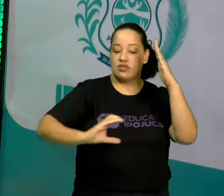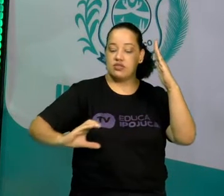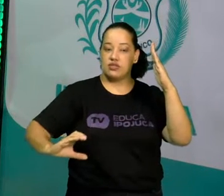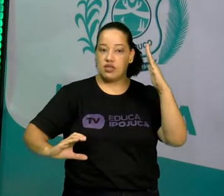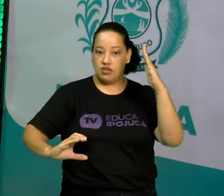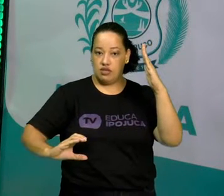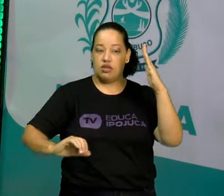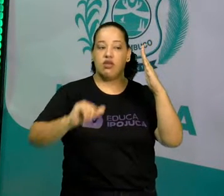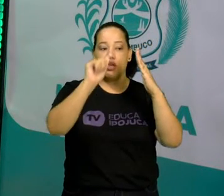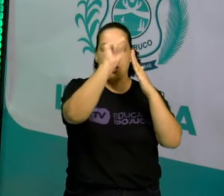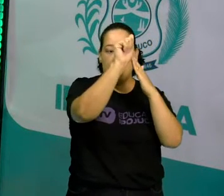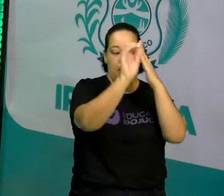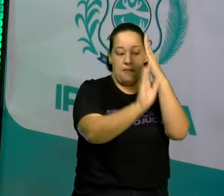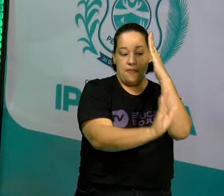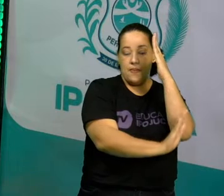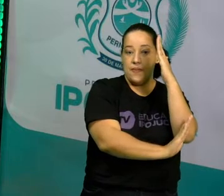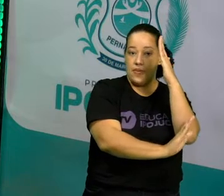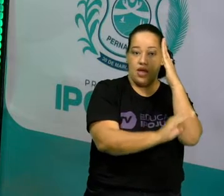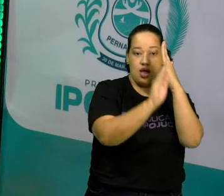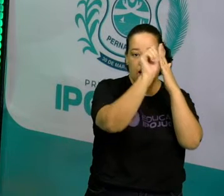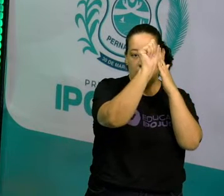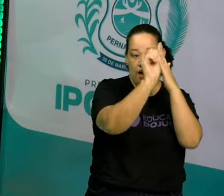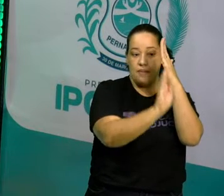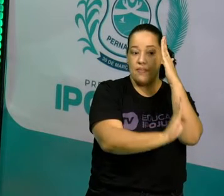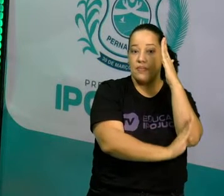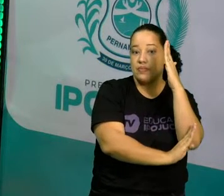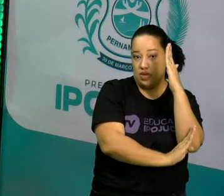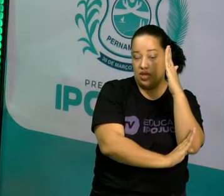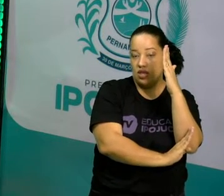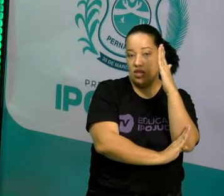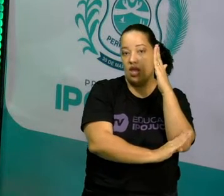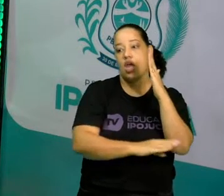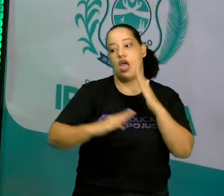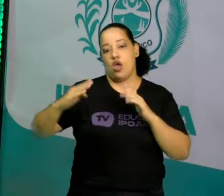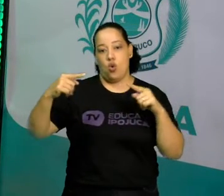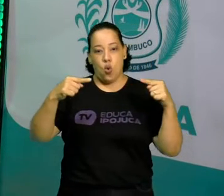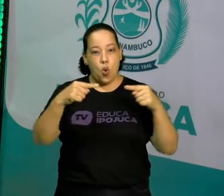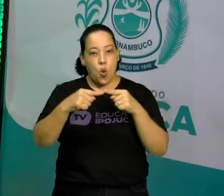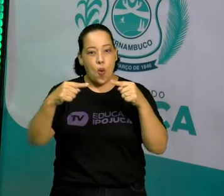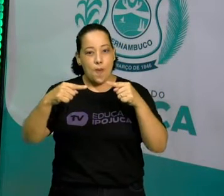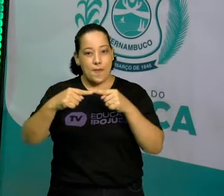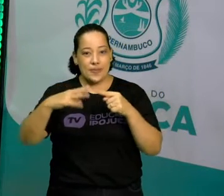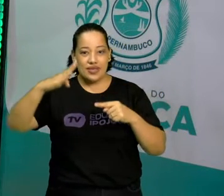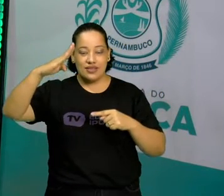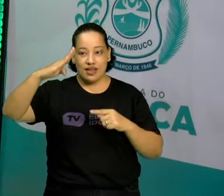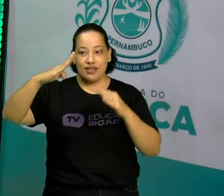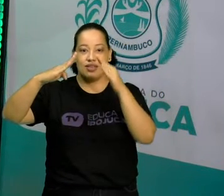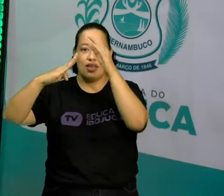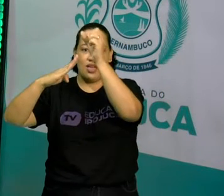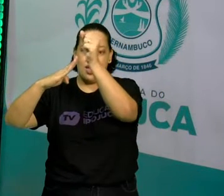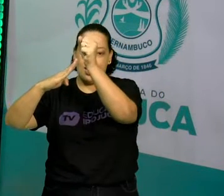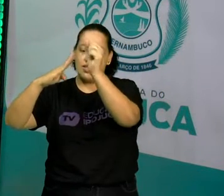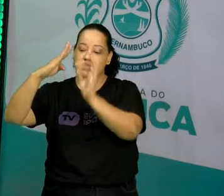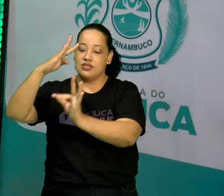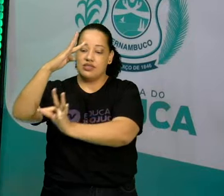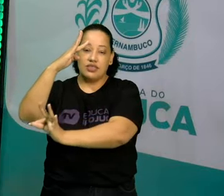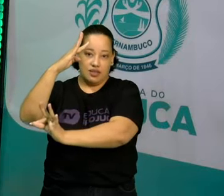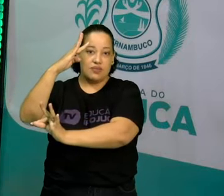AB é congruente ao lado ST do segundo triângulo. Então,